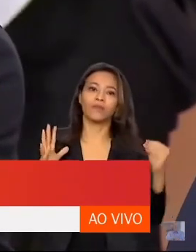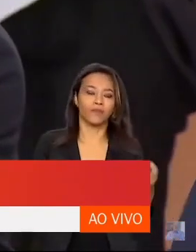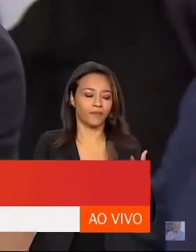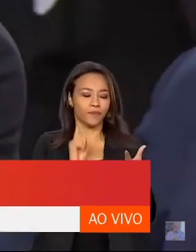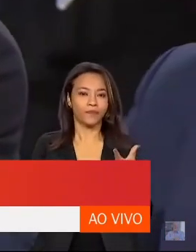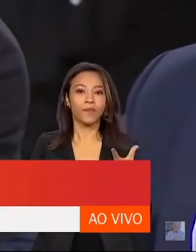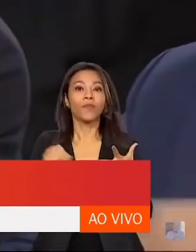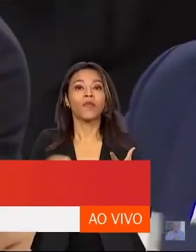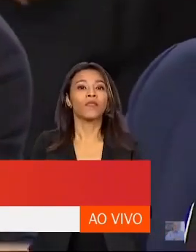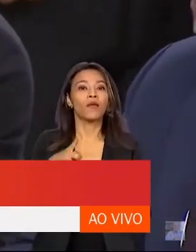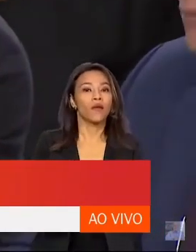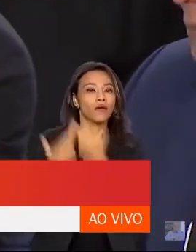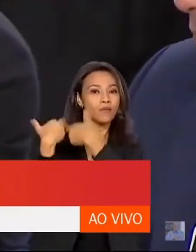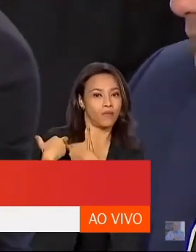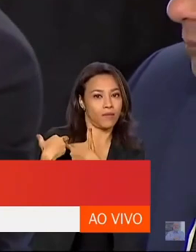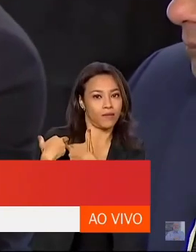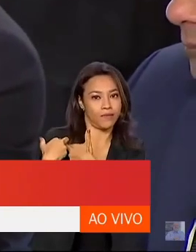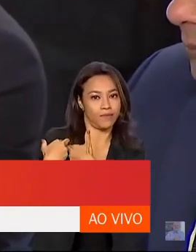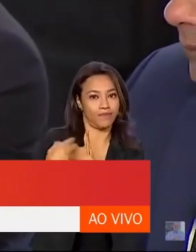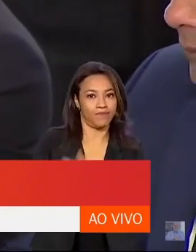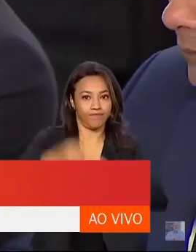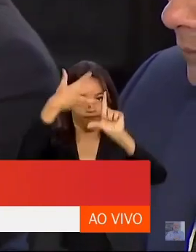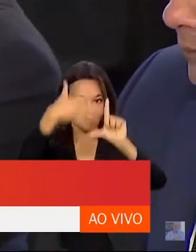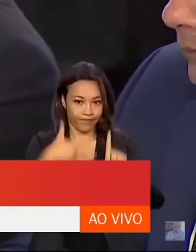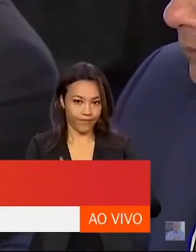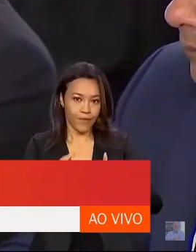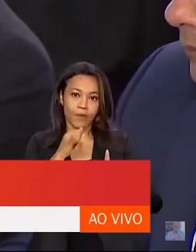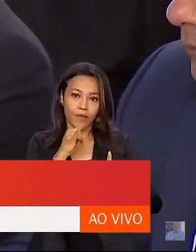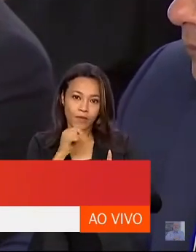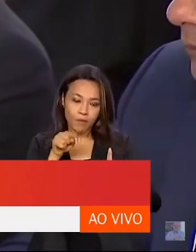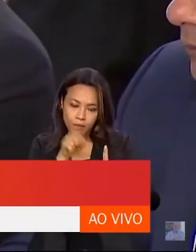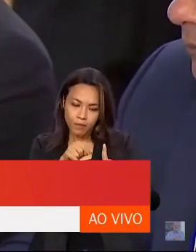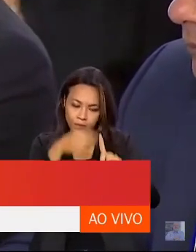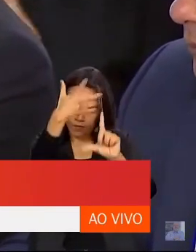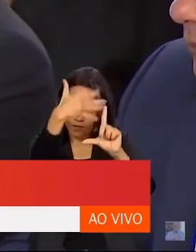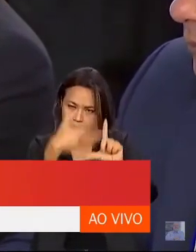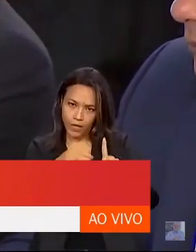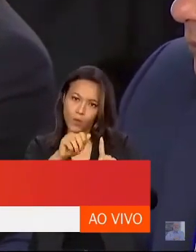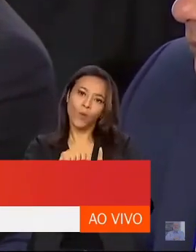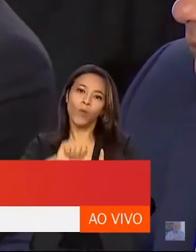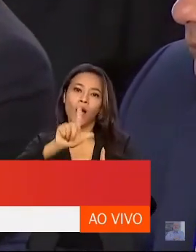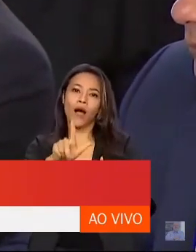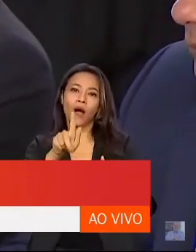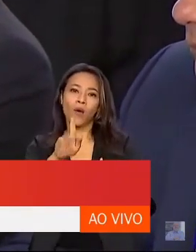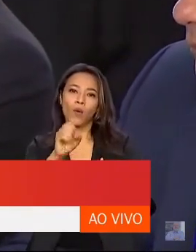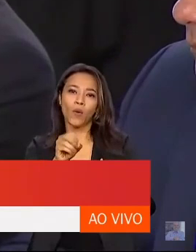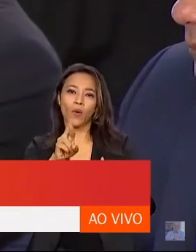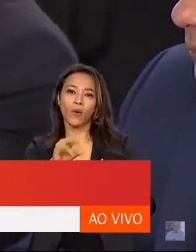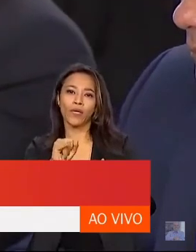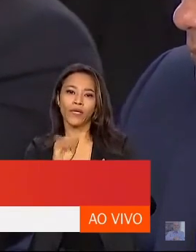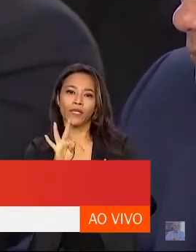Corresponsabilidade das redes, no caso em que o algoritmo direciona, no caso em que